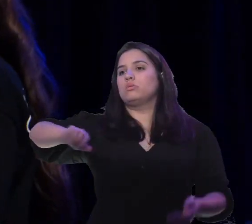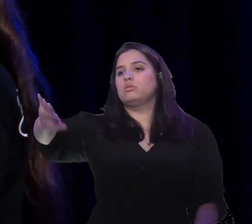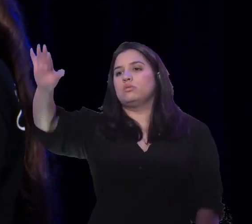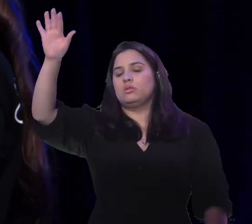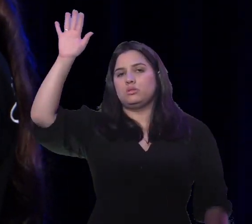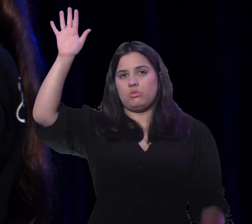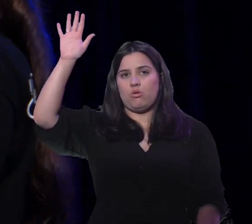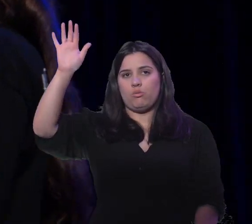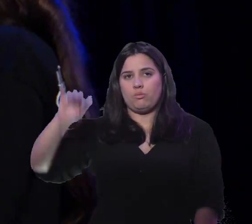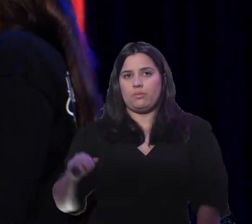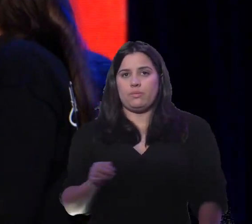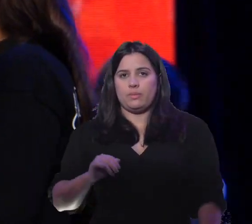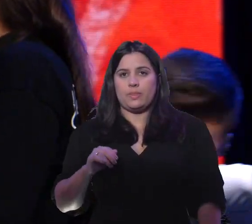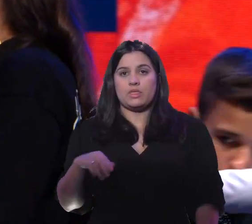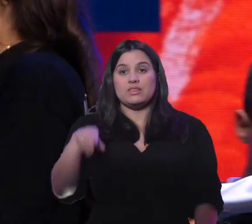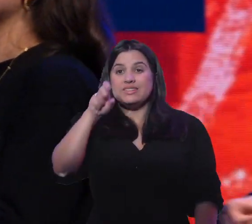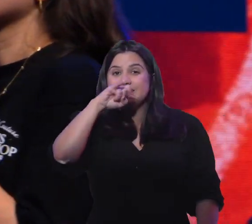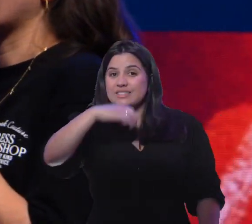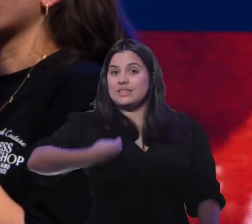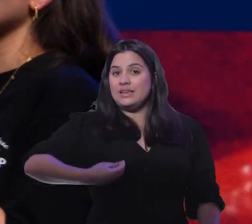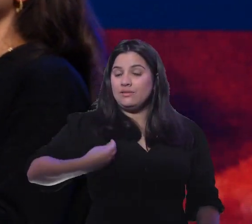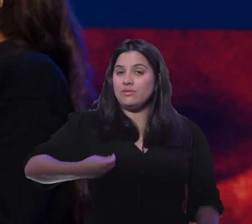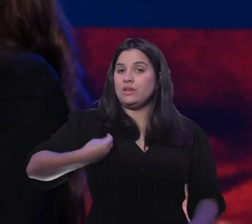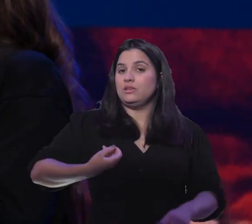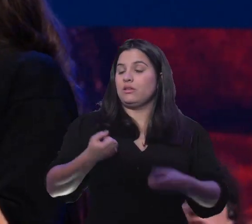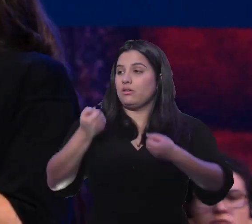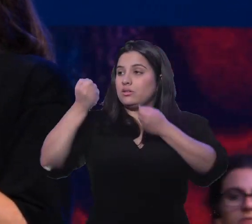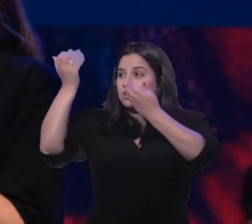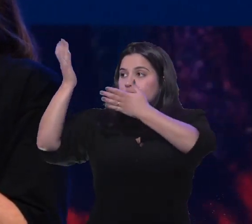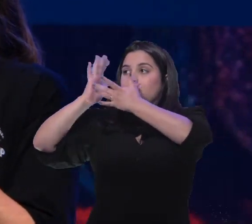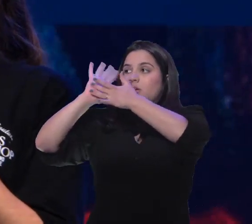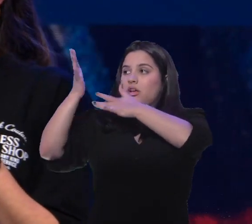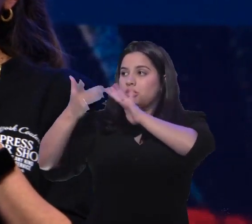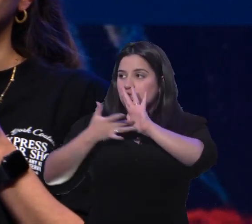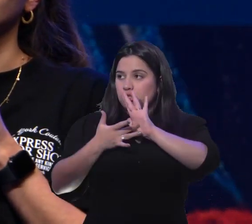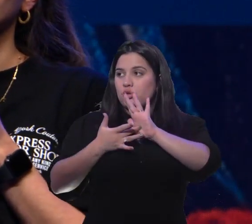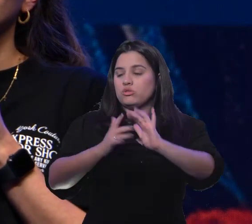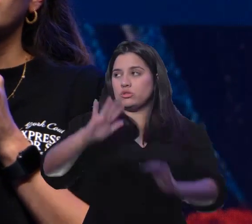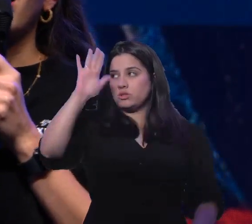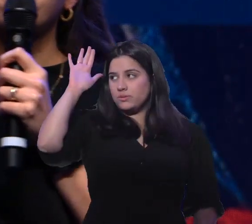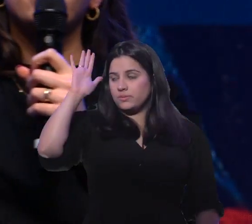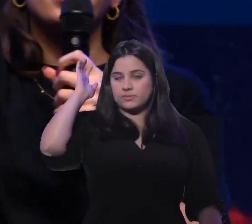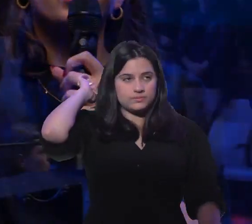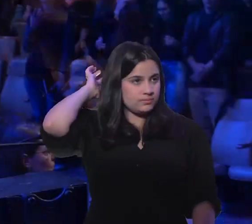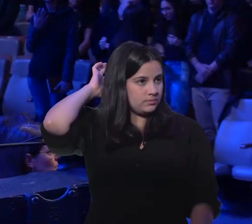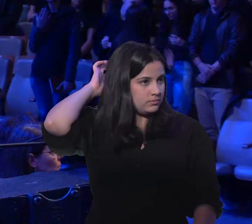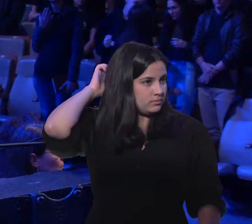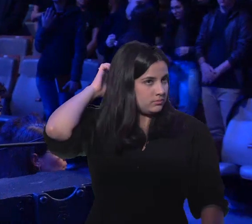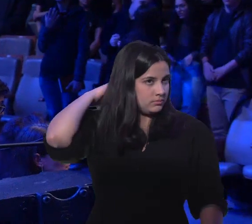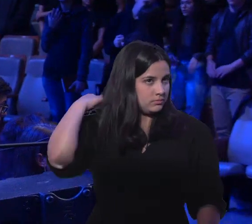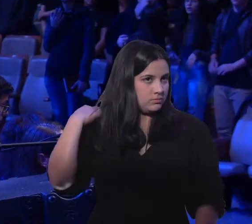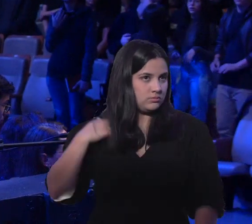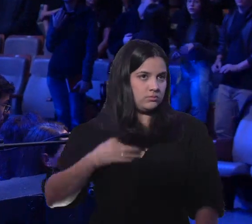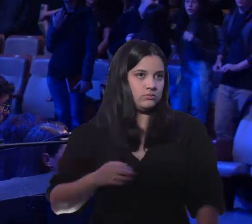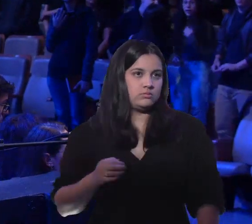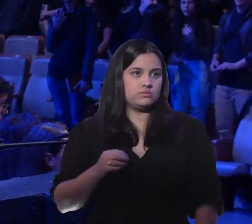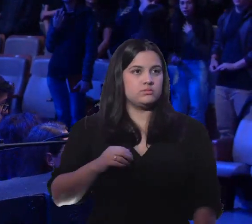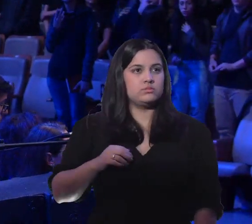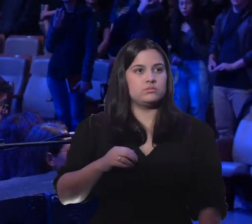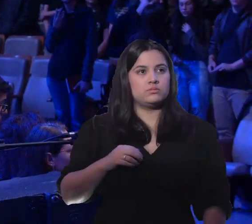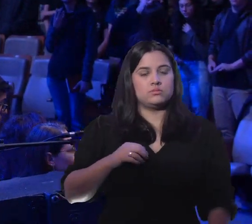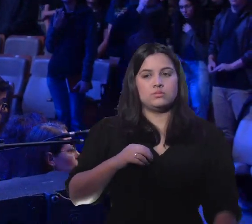está no teu lugar. Levanta a mão no teu lugar, se você quer entregar a tua vida para Jesus. Amém, amém. Deus